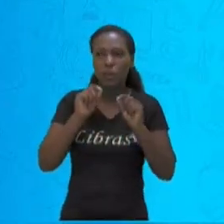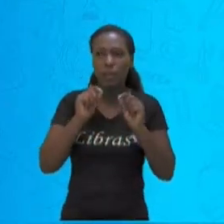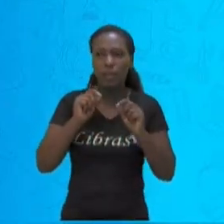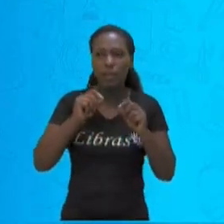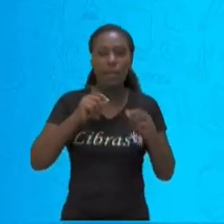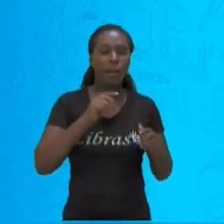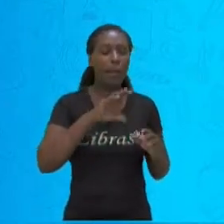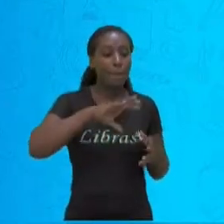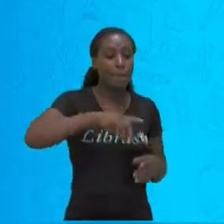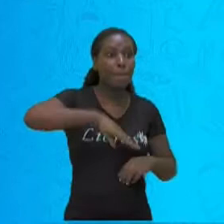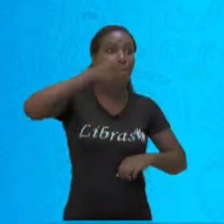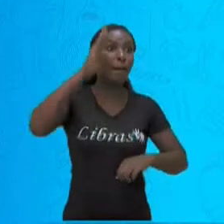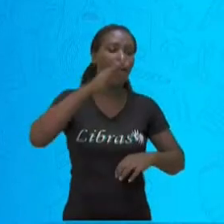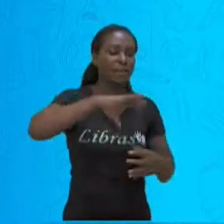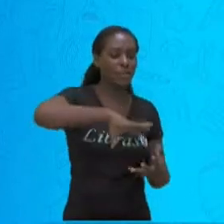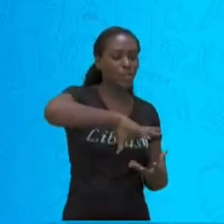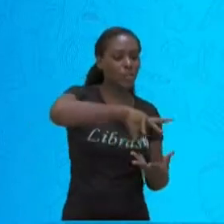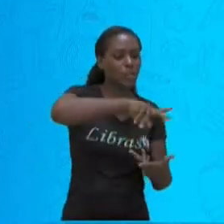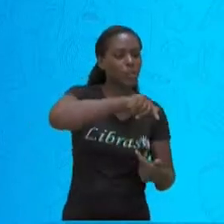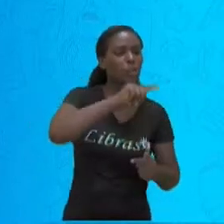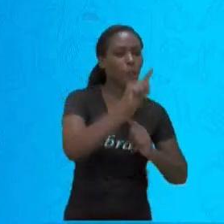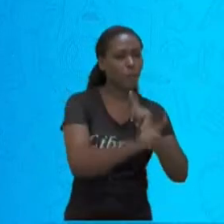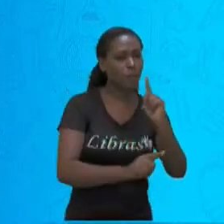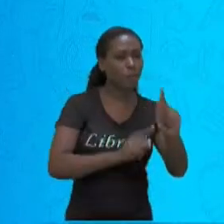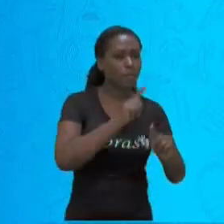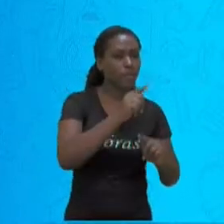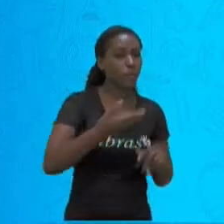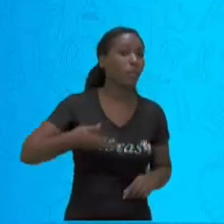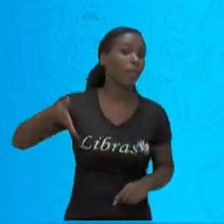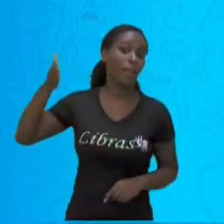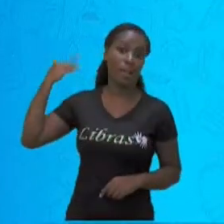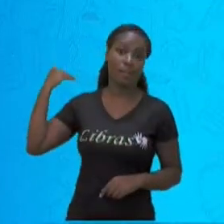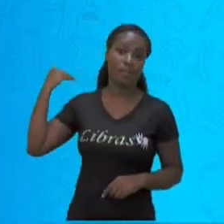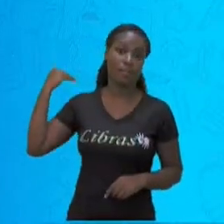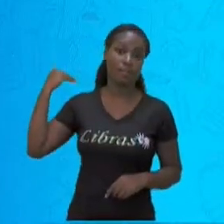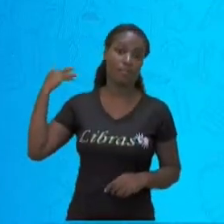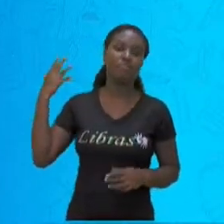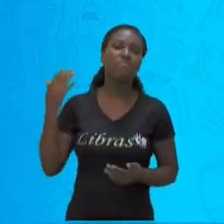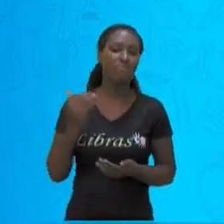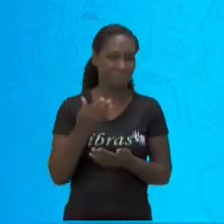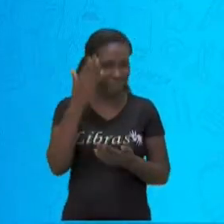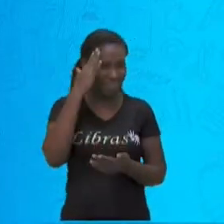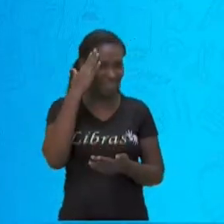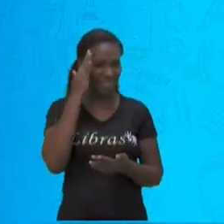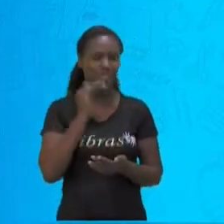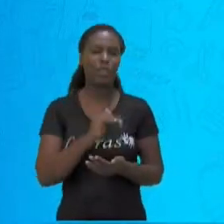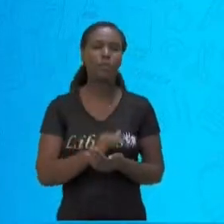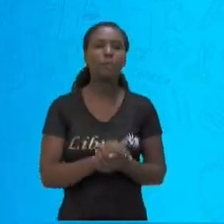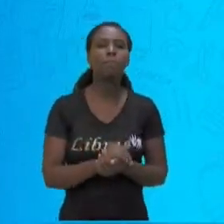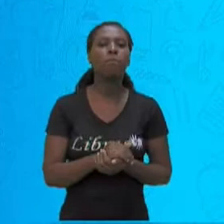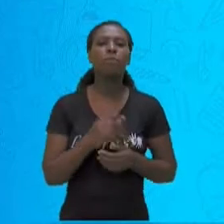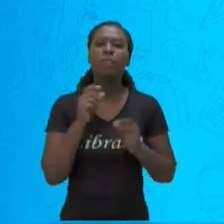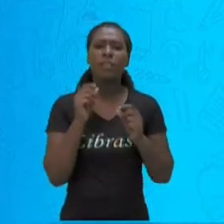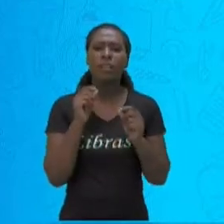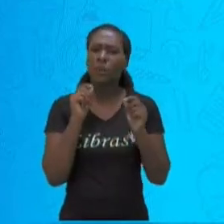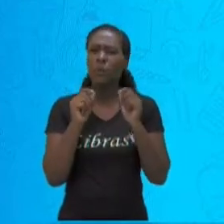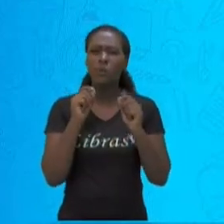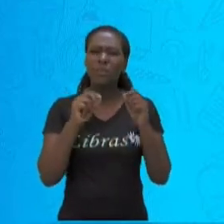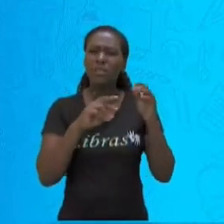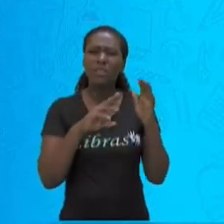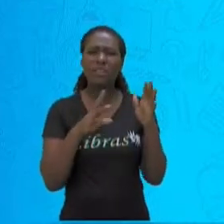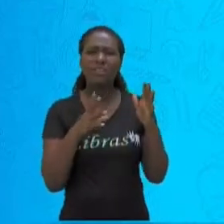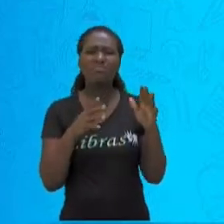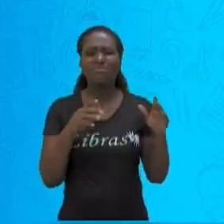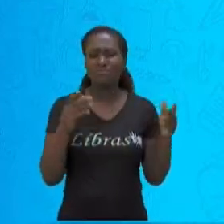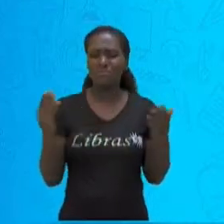Menos do que estaremos amanhã. Ok? E o que, que tem a ver globalização